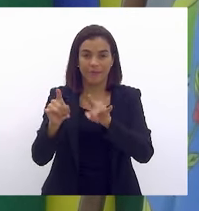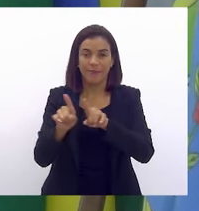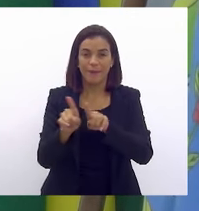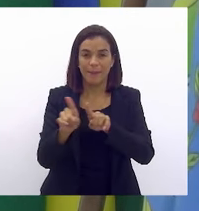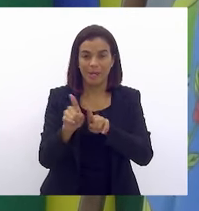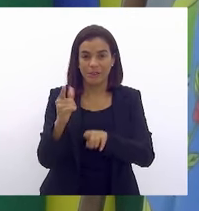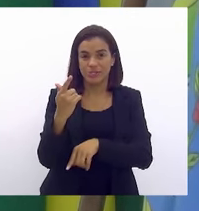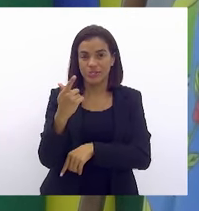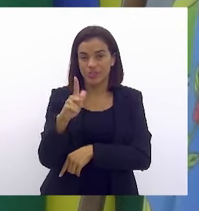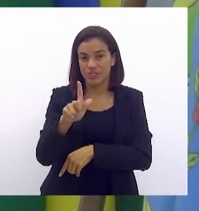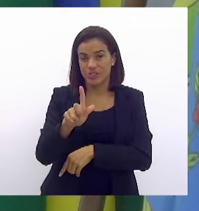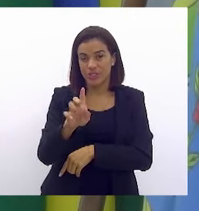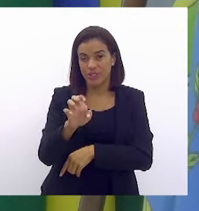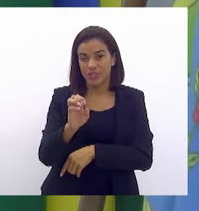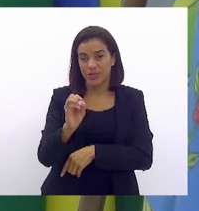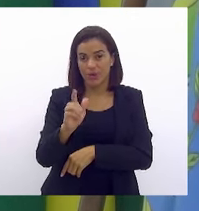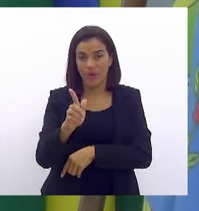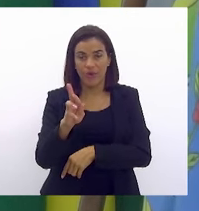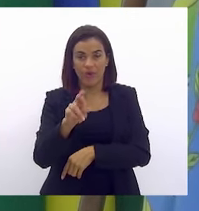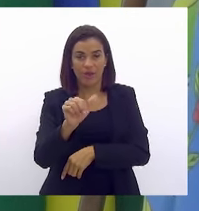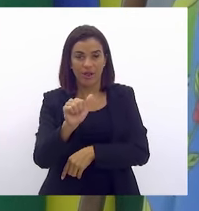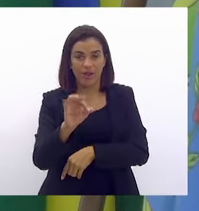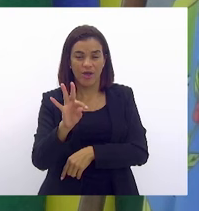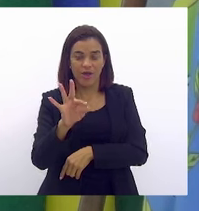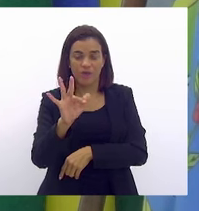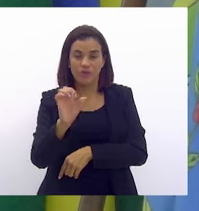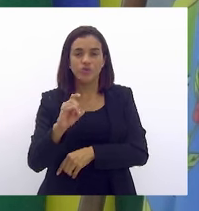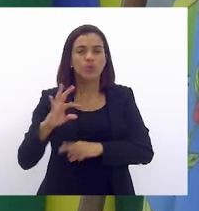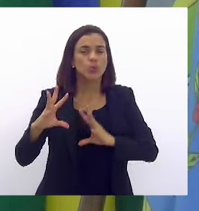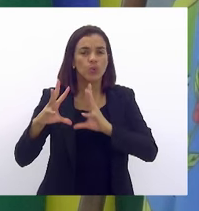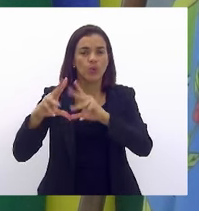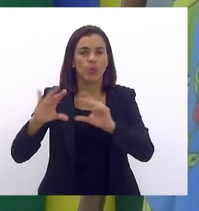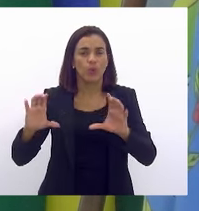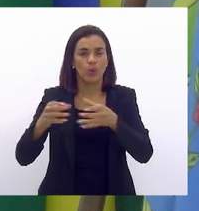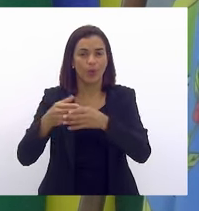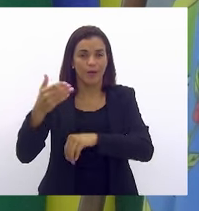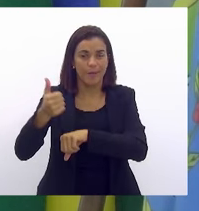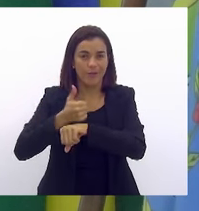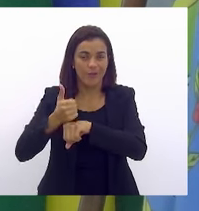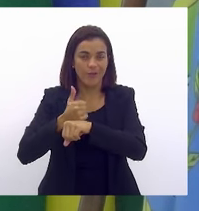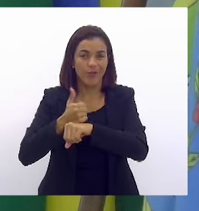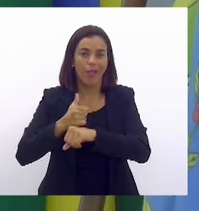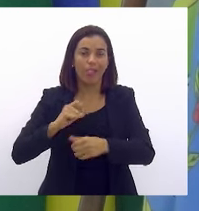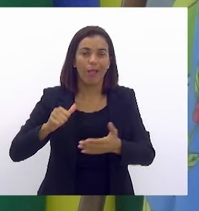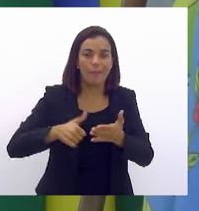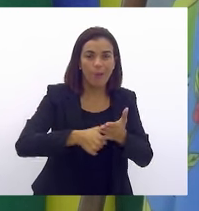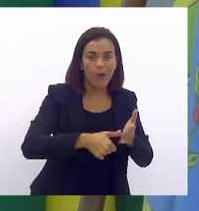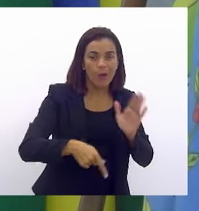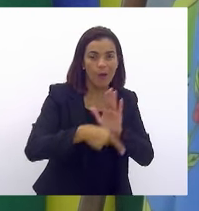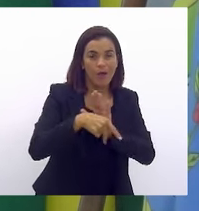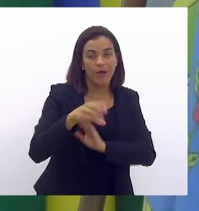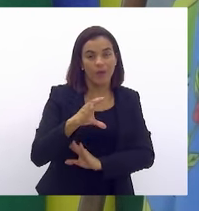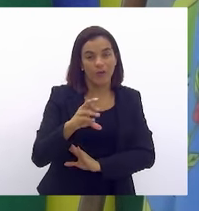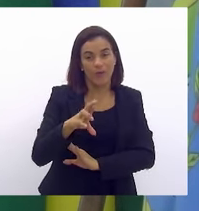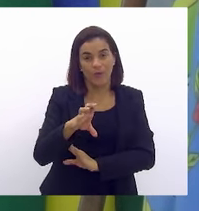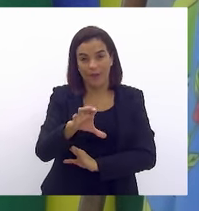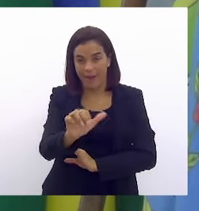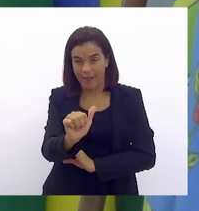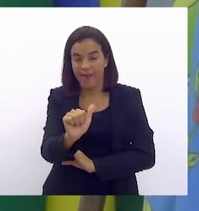que têm registro no CREA. Hoje tem uma semana que a gente teve um processo eleitoral no CREA,